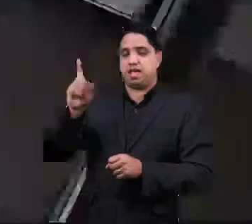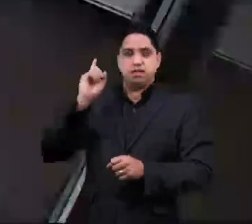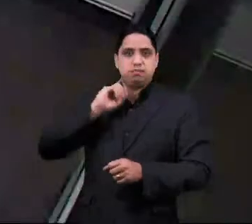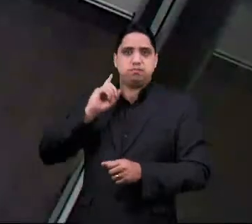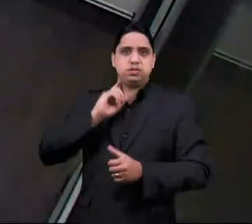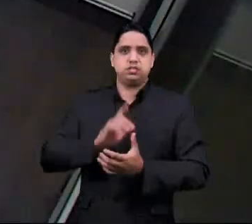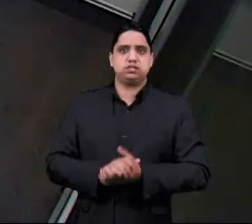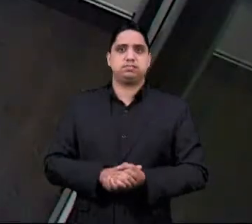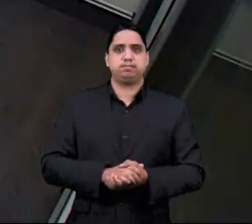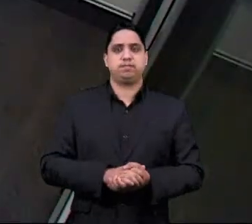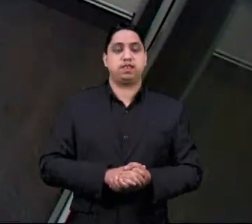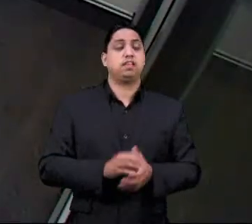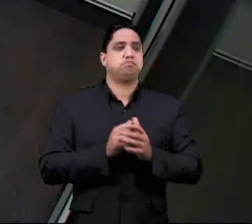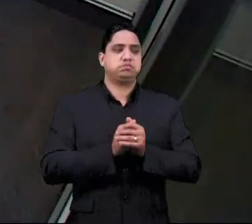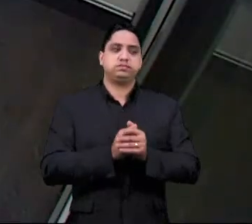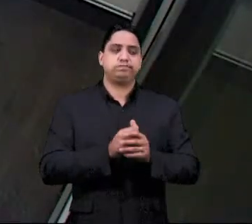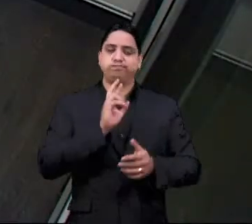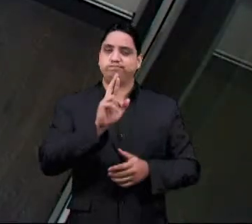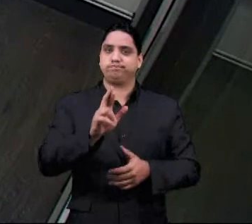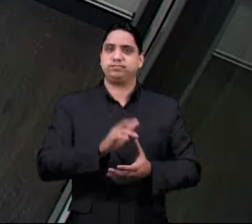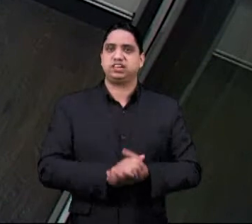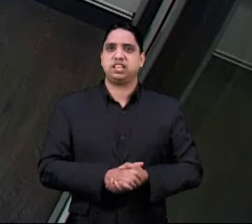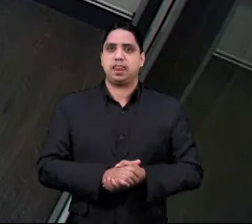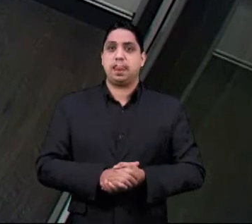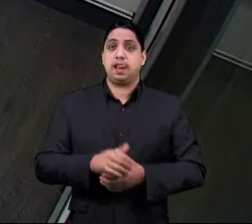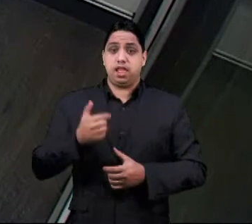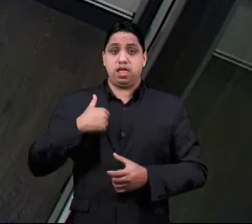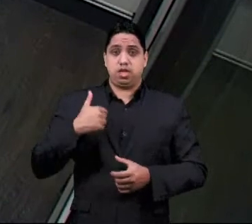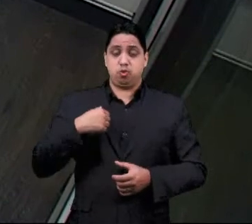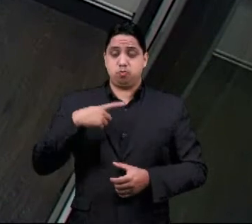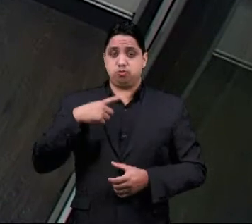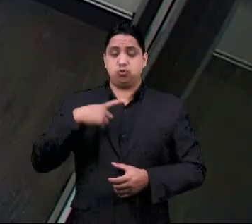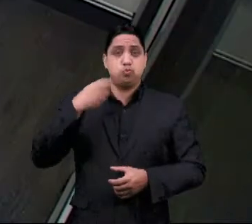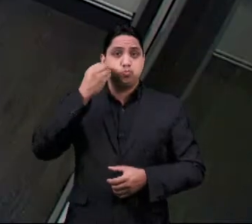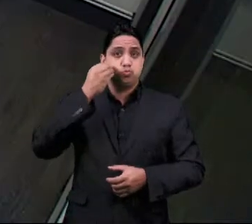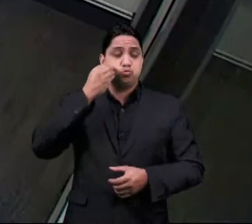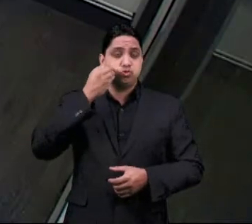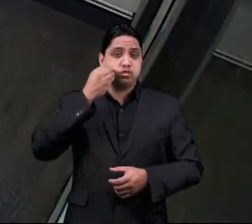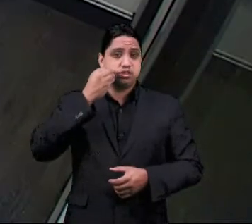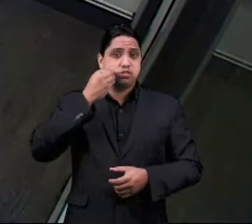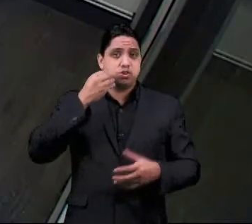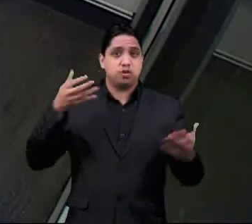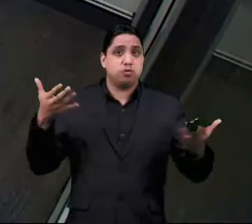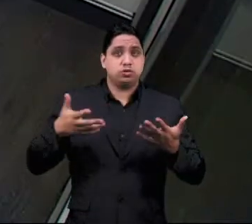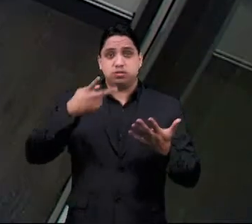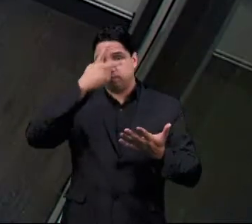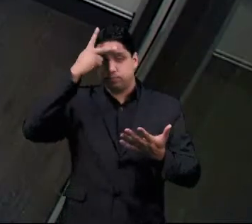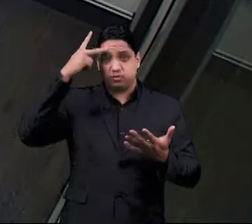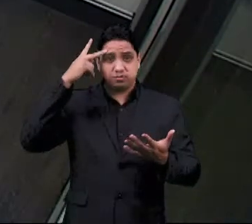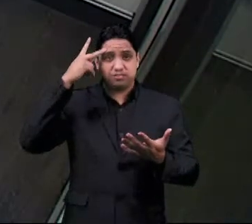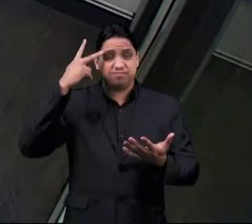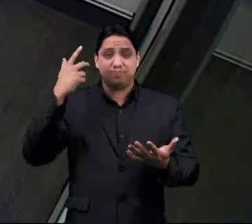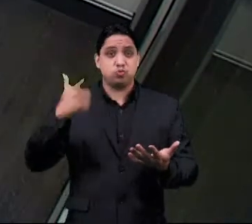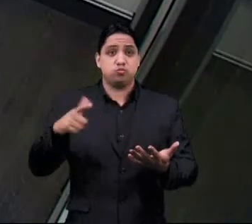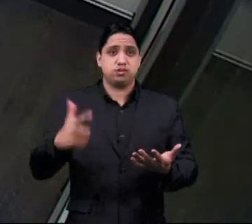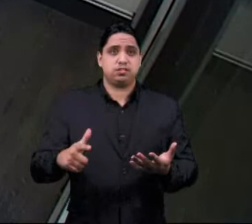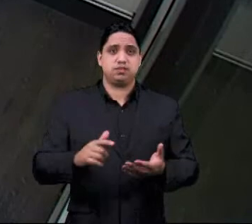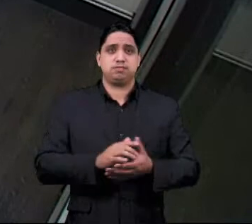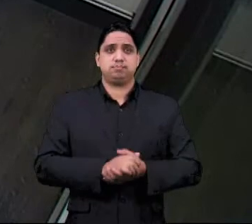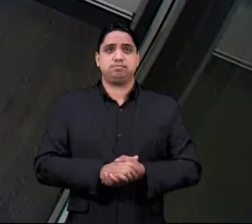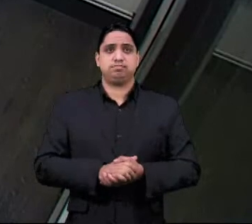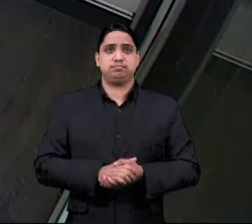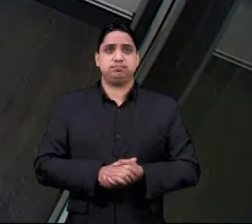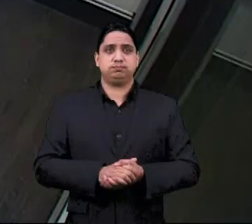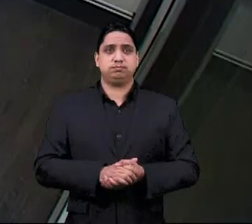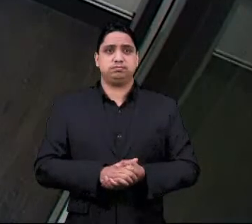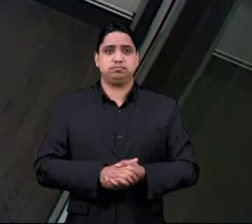Gerais? Amém. Eu tive uma oportunidade que hoje muitas vezes as pessoas não têm,